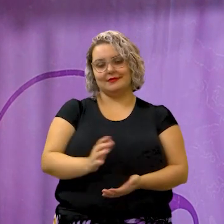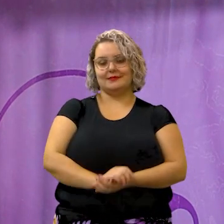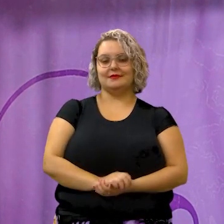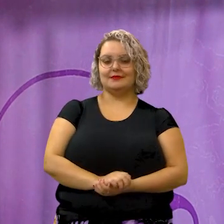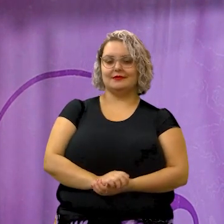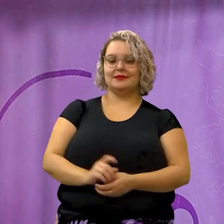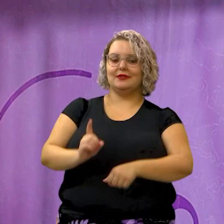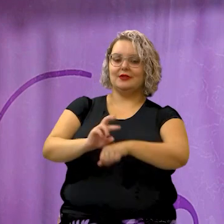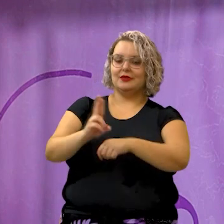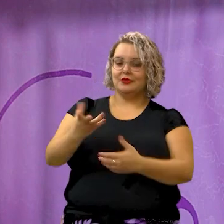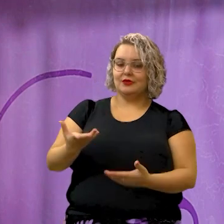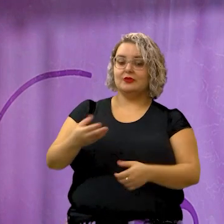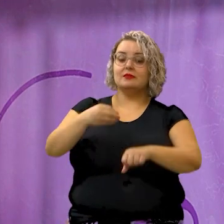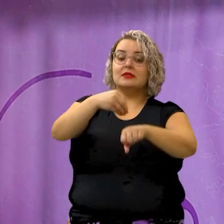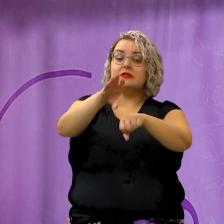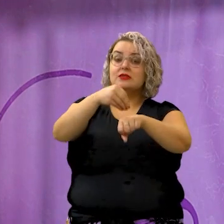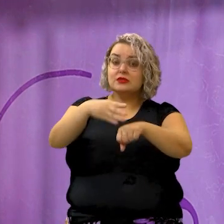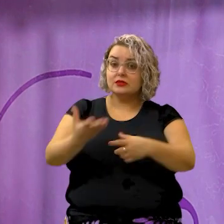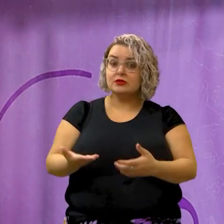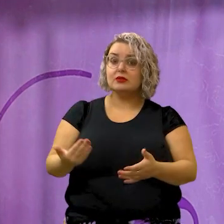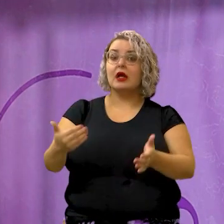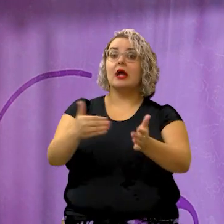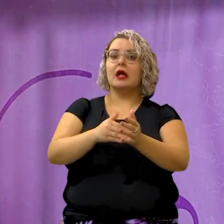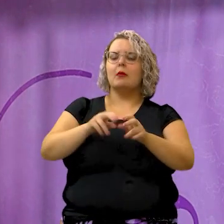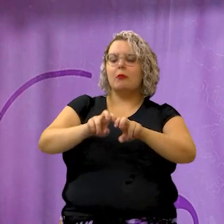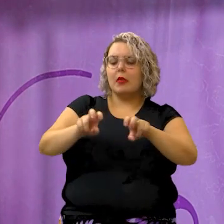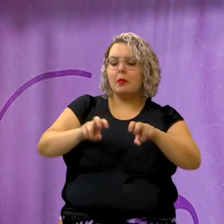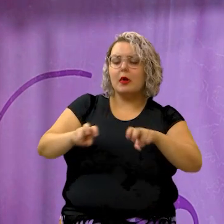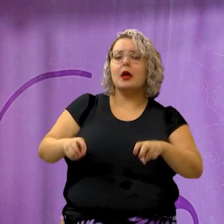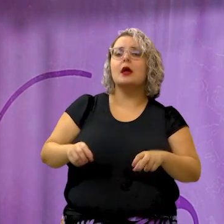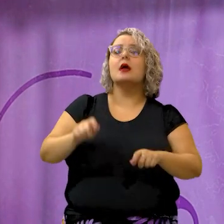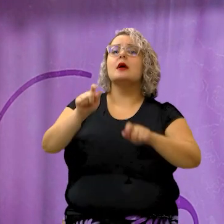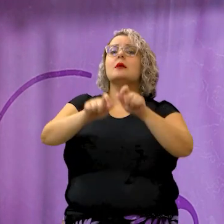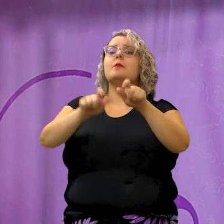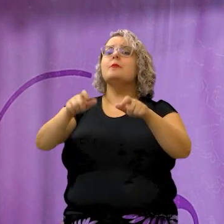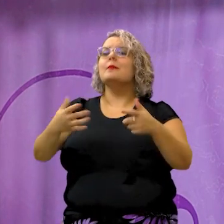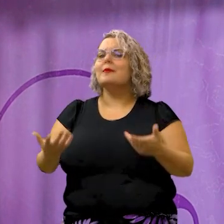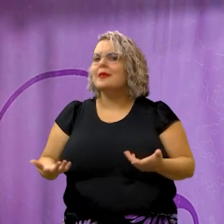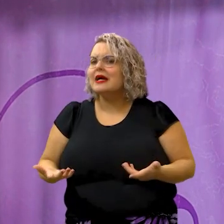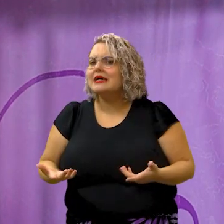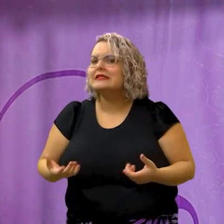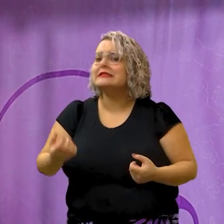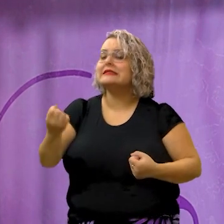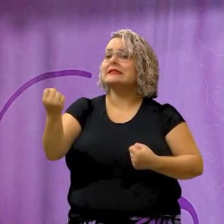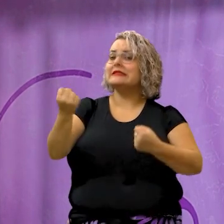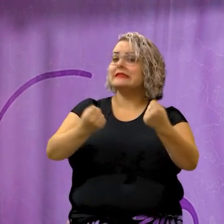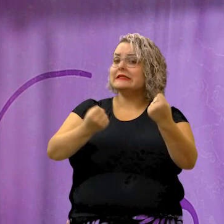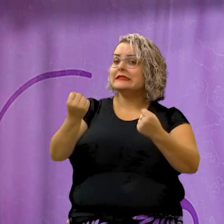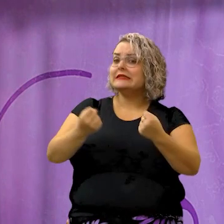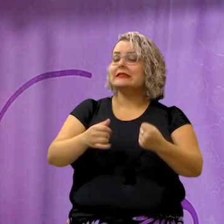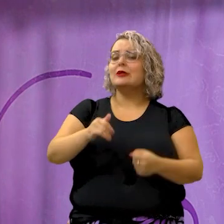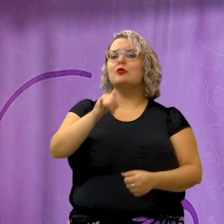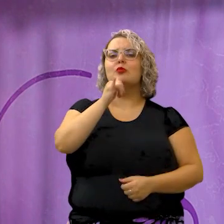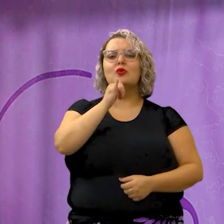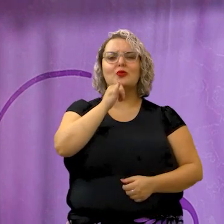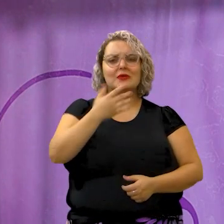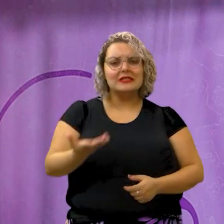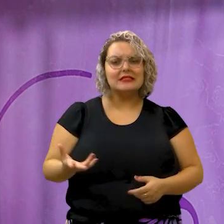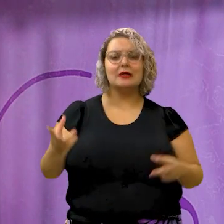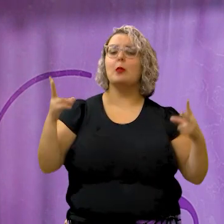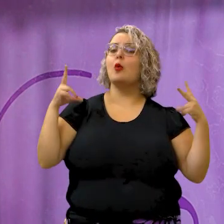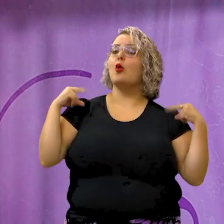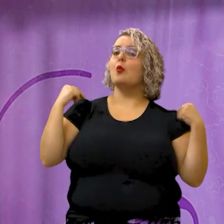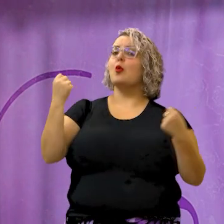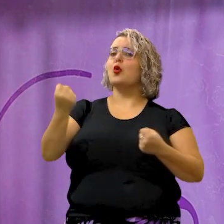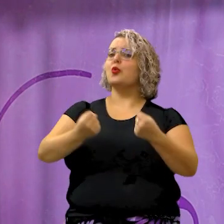mais interessante, com certeza. Doutora, a gente está aí dando dicas até para os passageiros e para a pessoa que vai dirigir, por